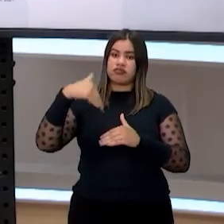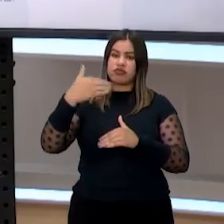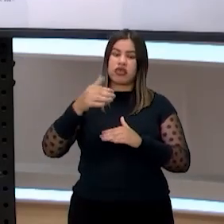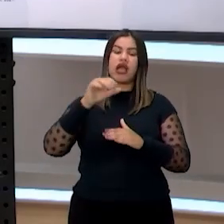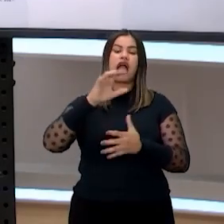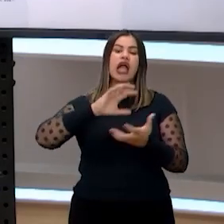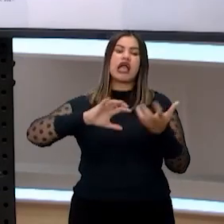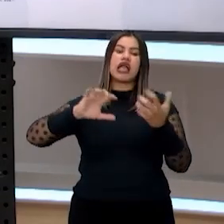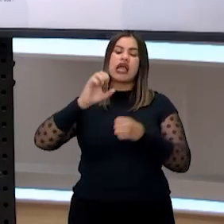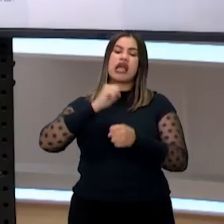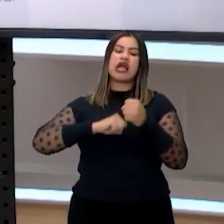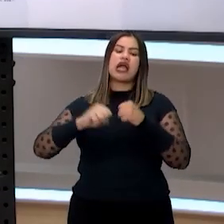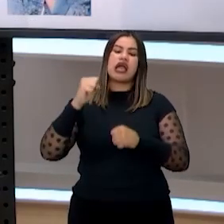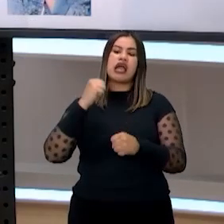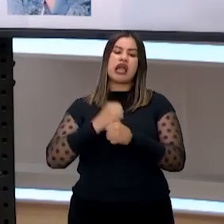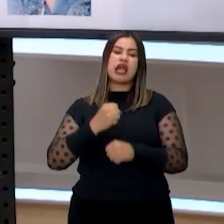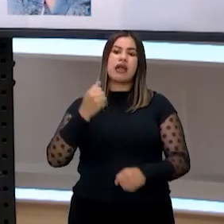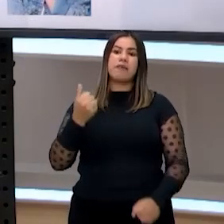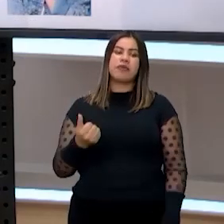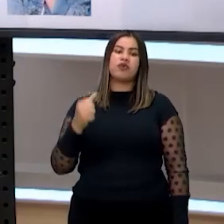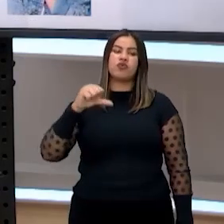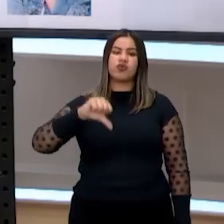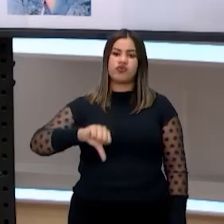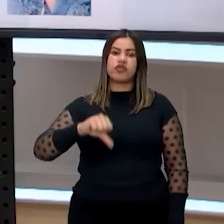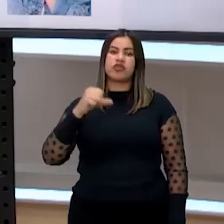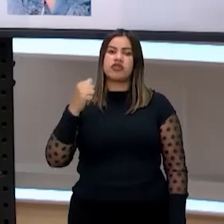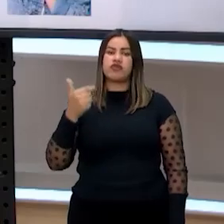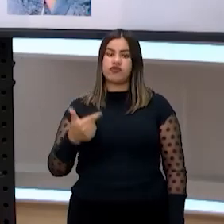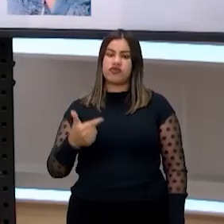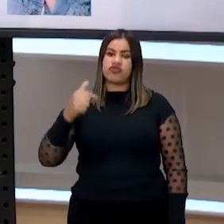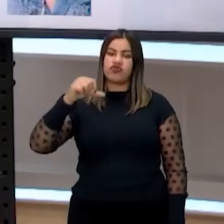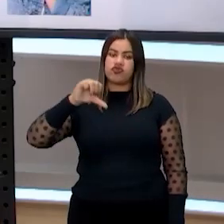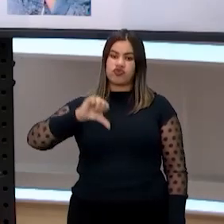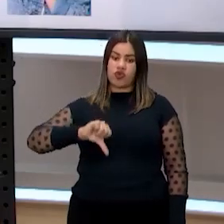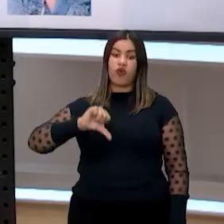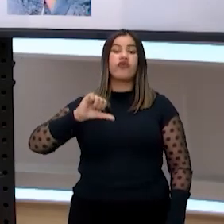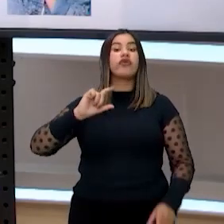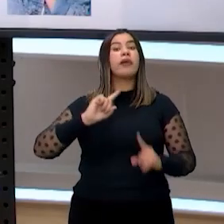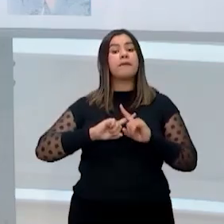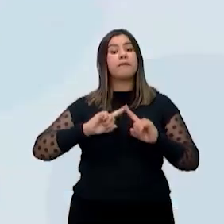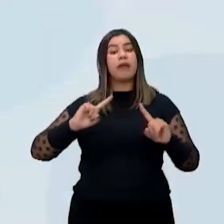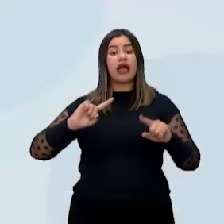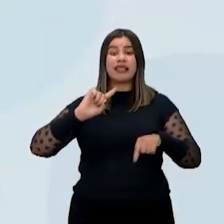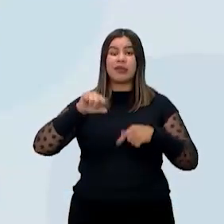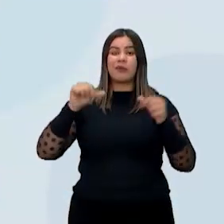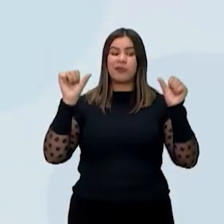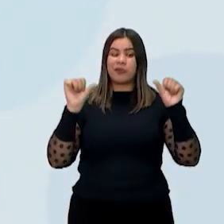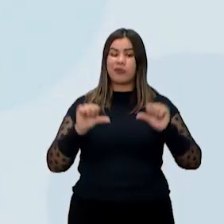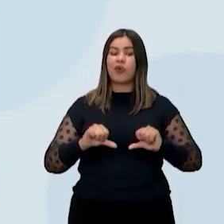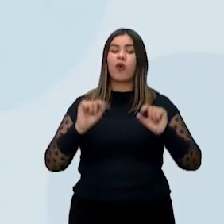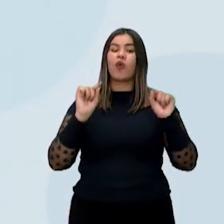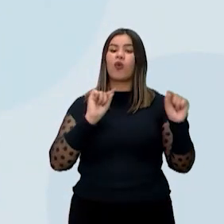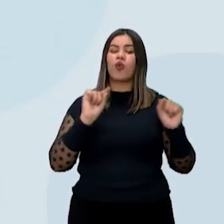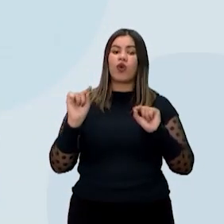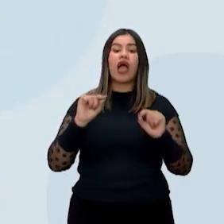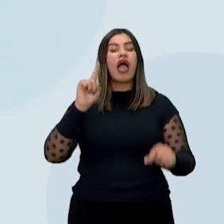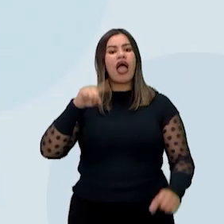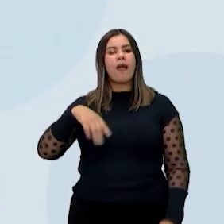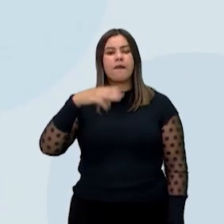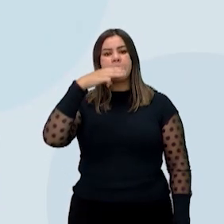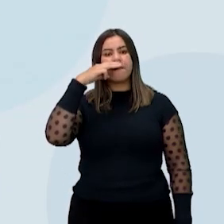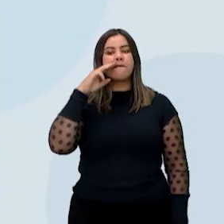de 1929. Agora, o bicho pega mesmo, Mafê. Olha aqui, estamos no LED, é o